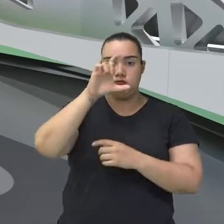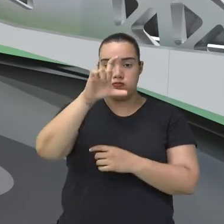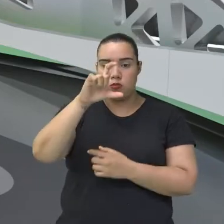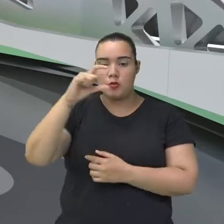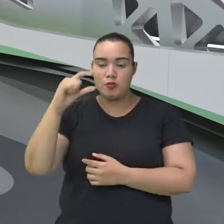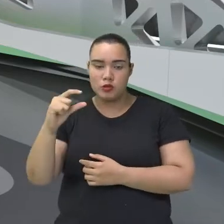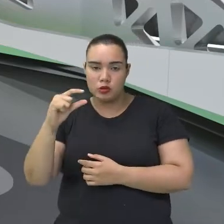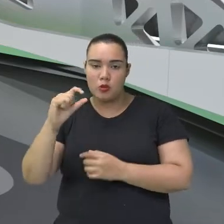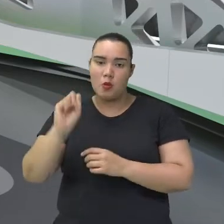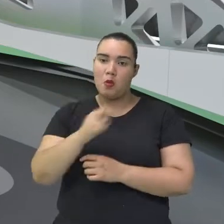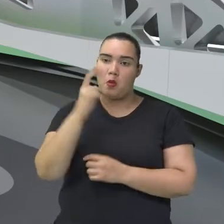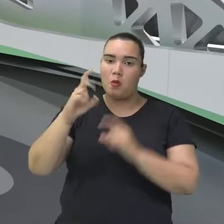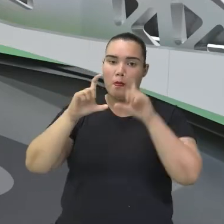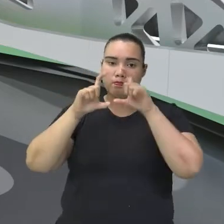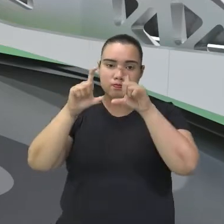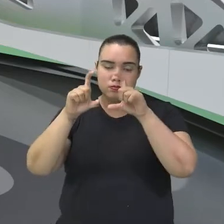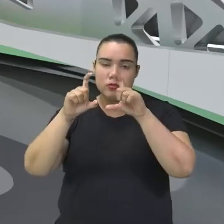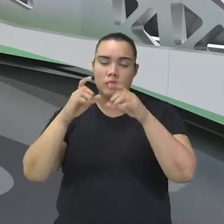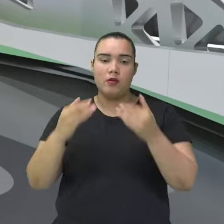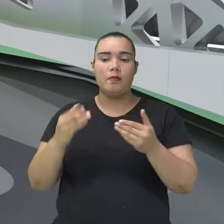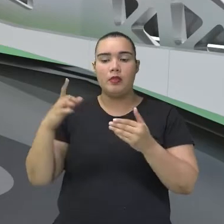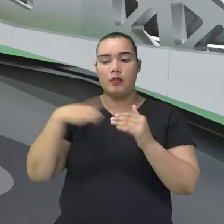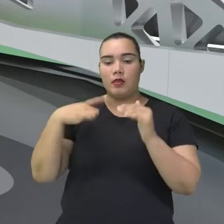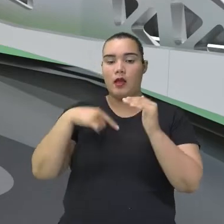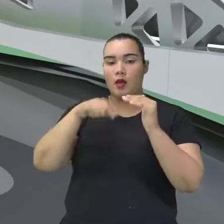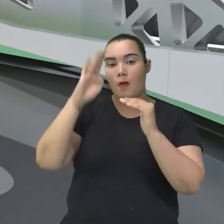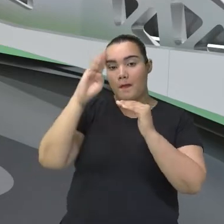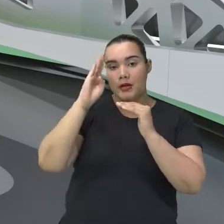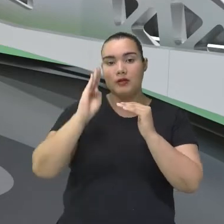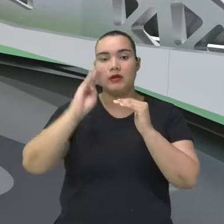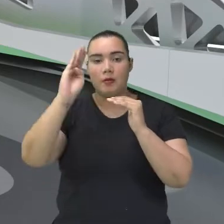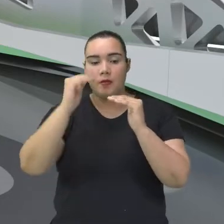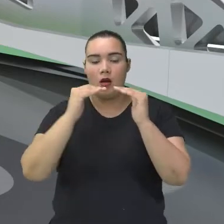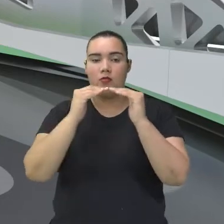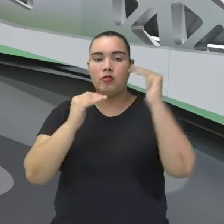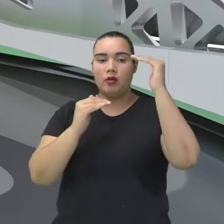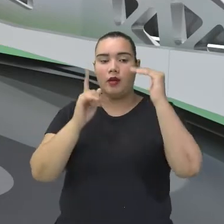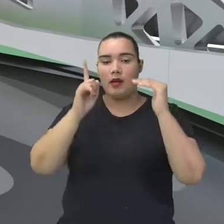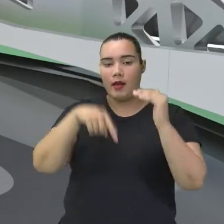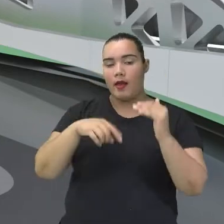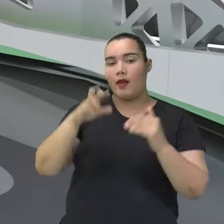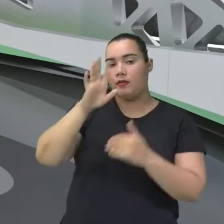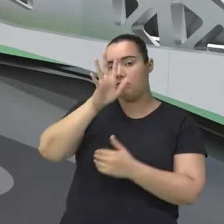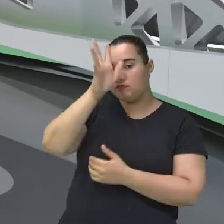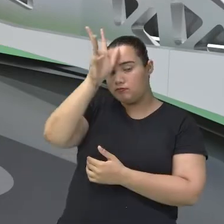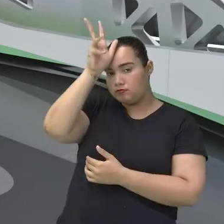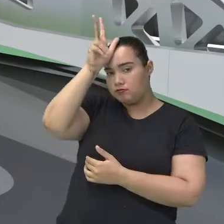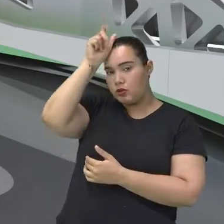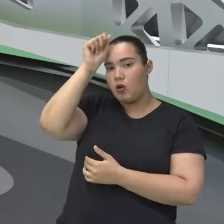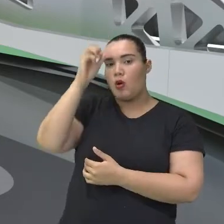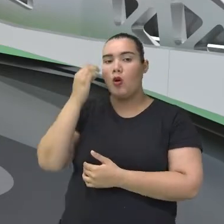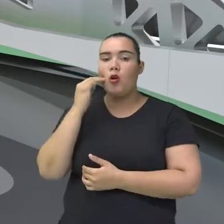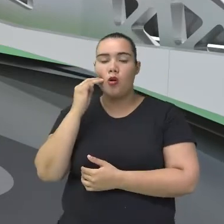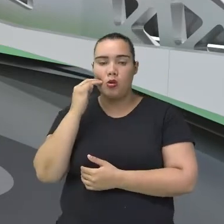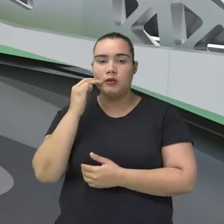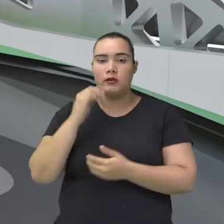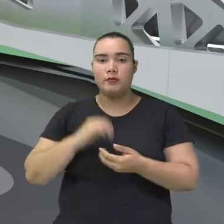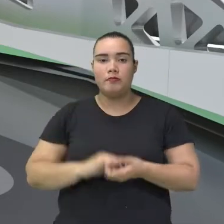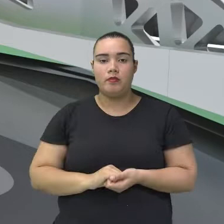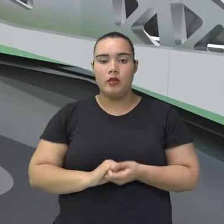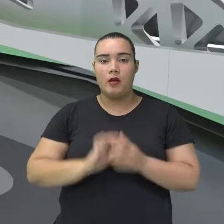Rzão, um lá é dominante, já vai ser crista rosa. Mas se ele tiver lá,